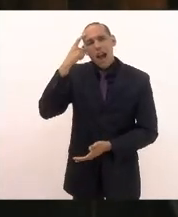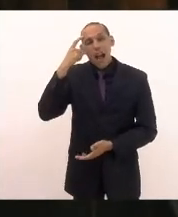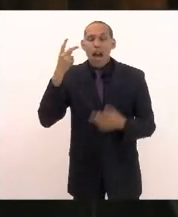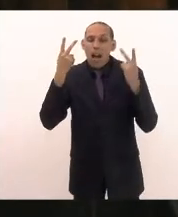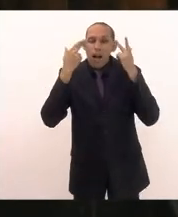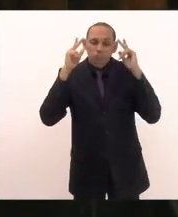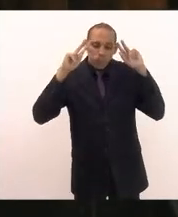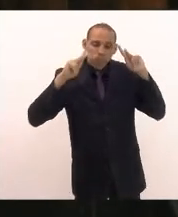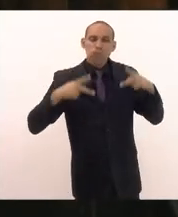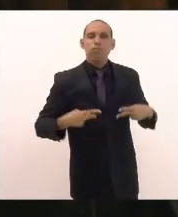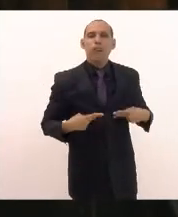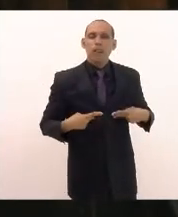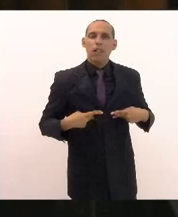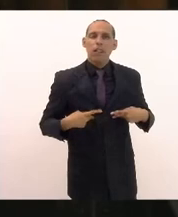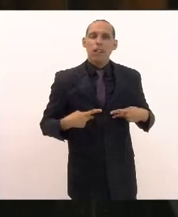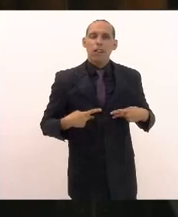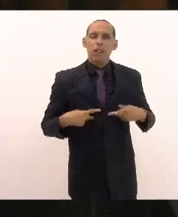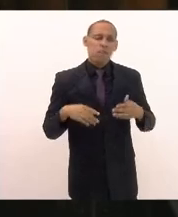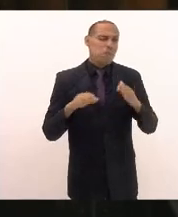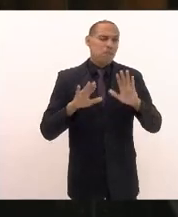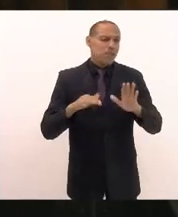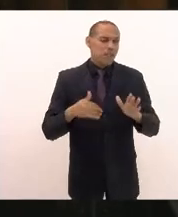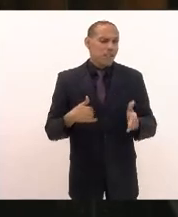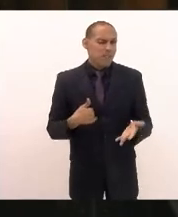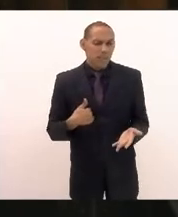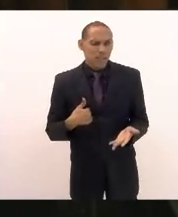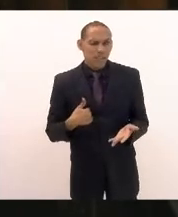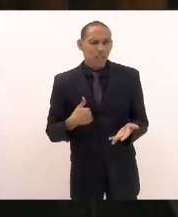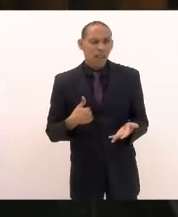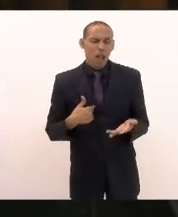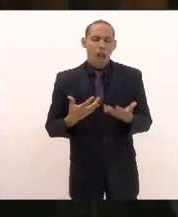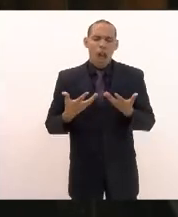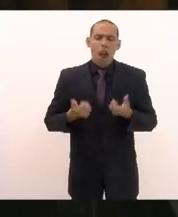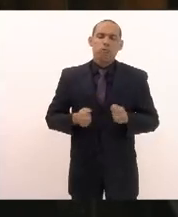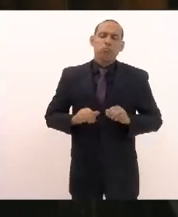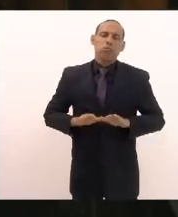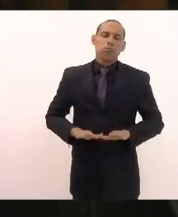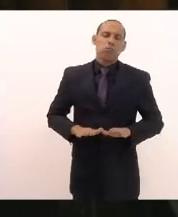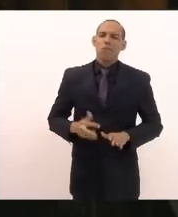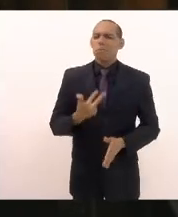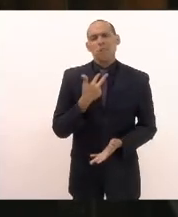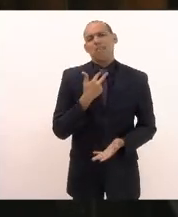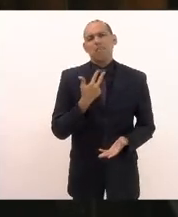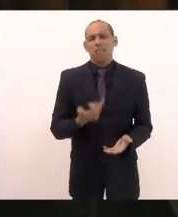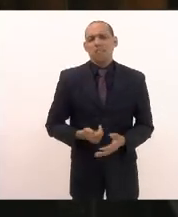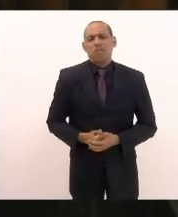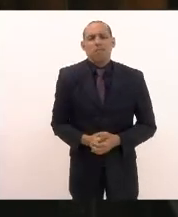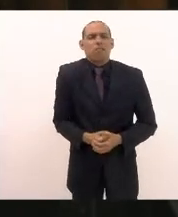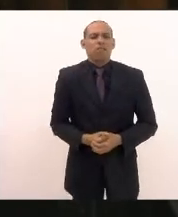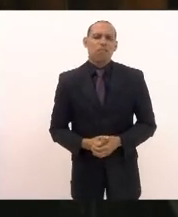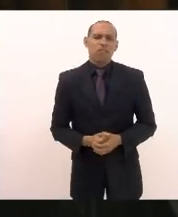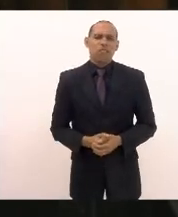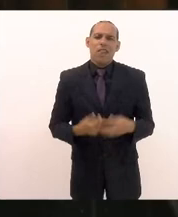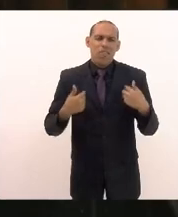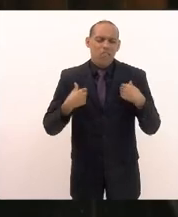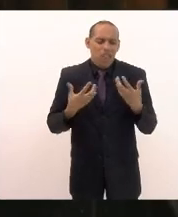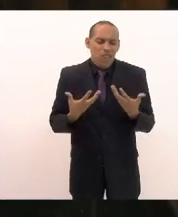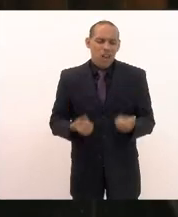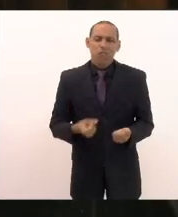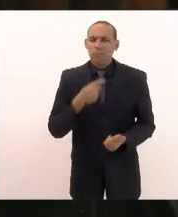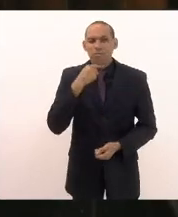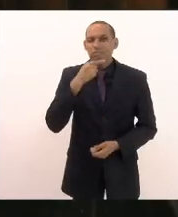humana. Mas eu não posso me conformar com isso. Eu não posso me conformar.